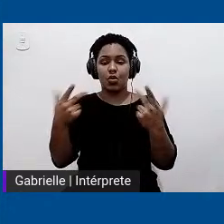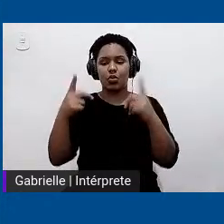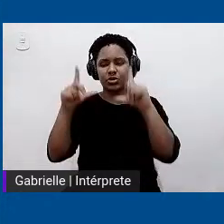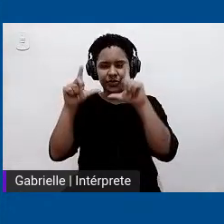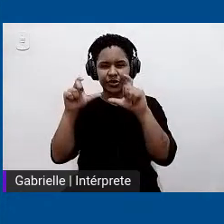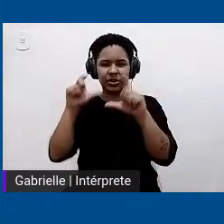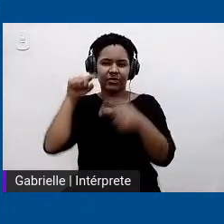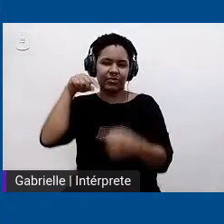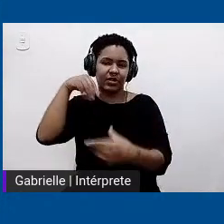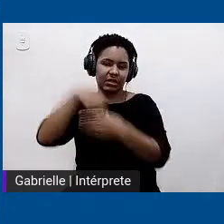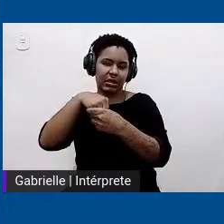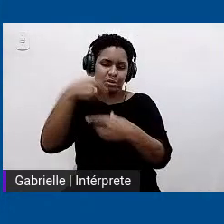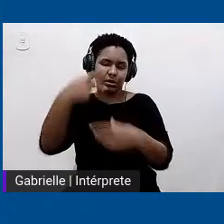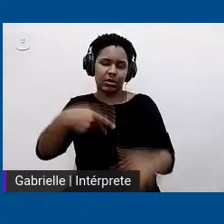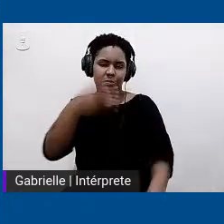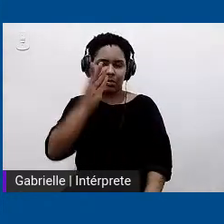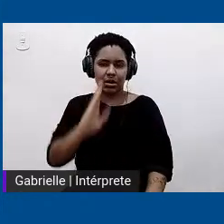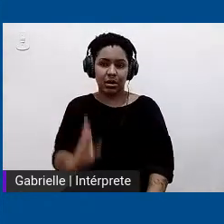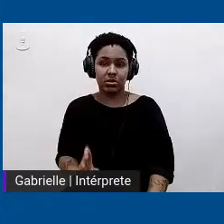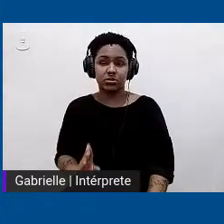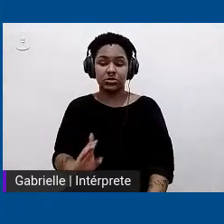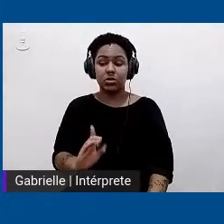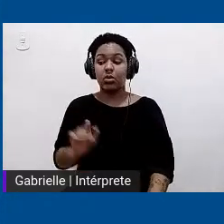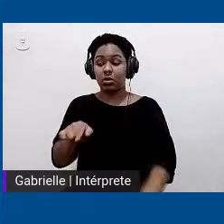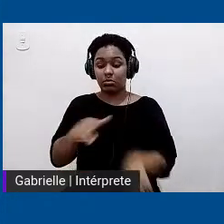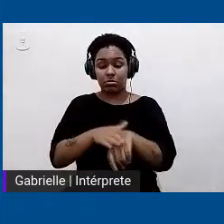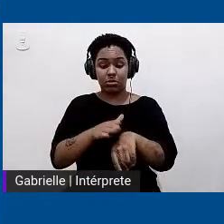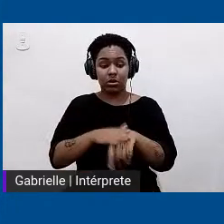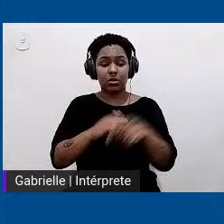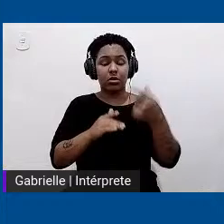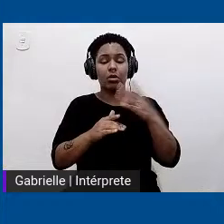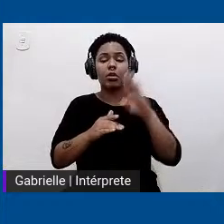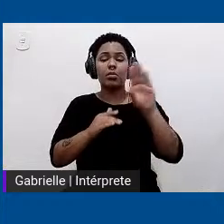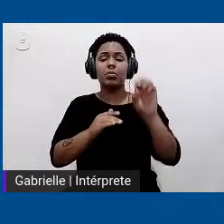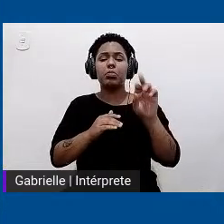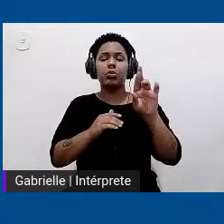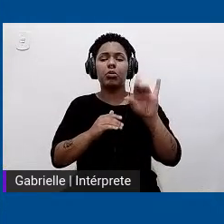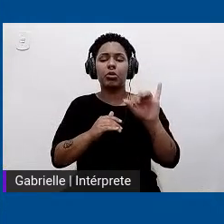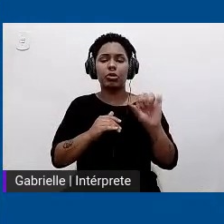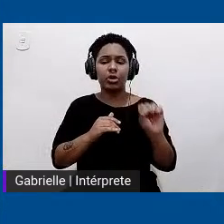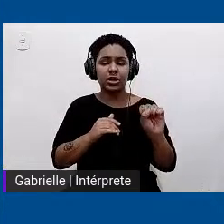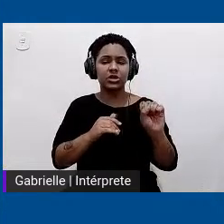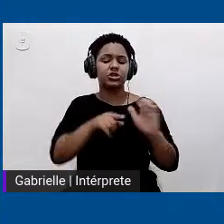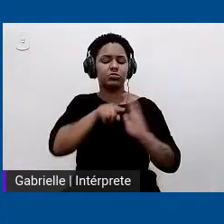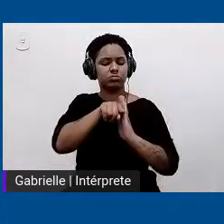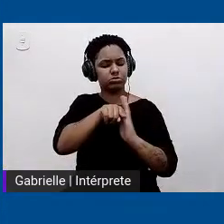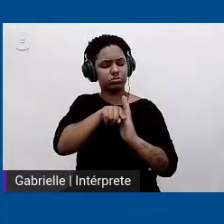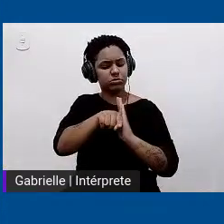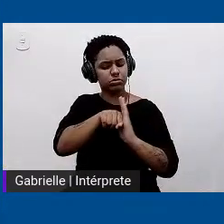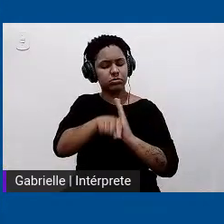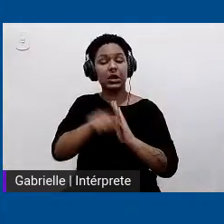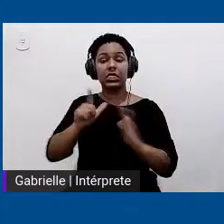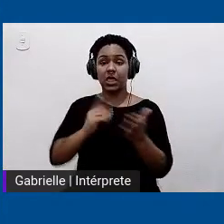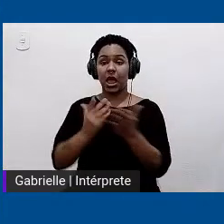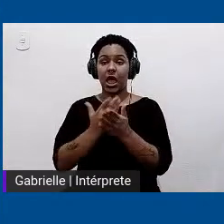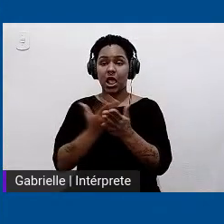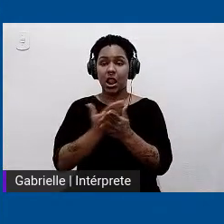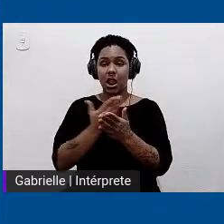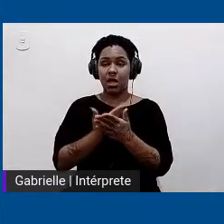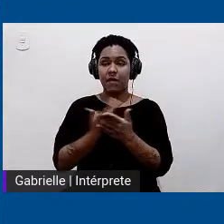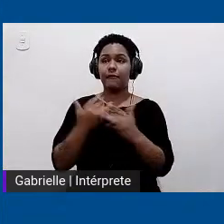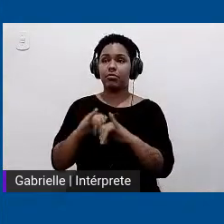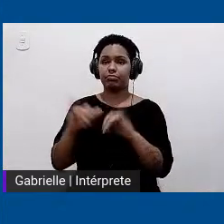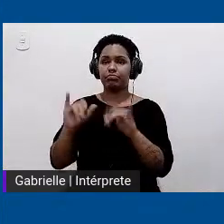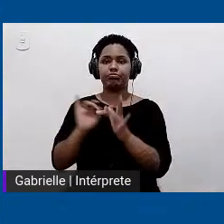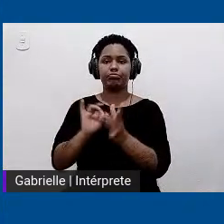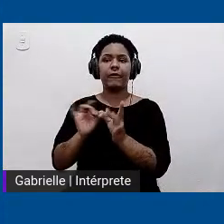no Brasil e que foi estudada pelo Boris Kosoy. Tem um livro que está em catálogo, é um livro